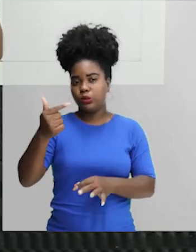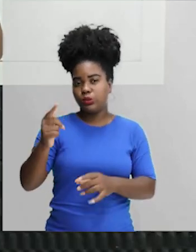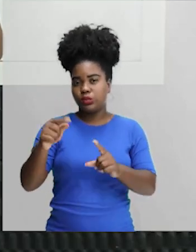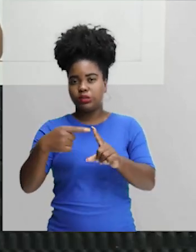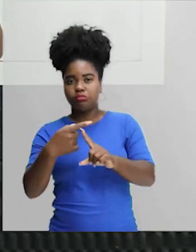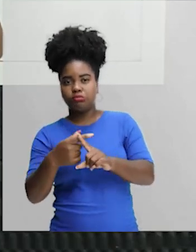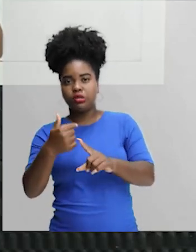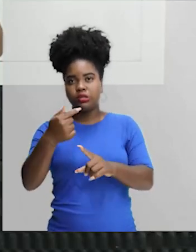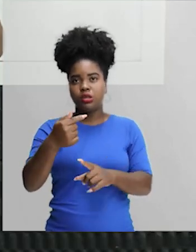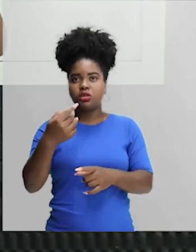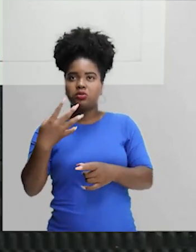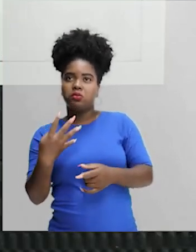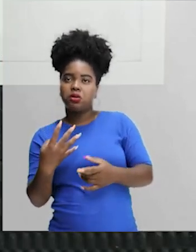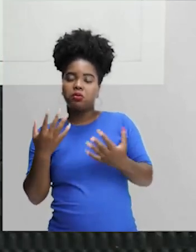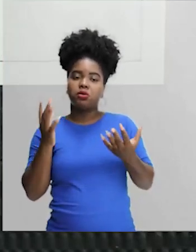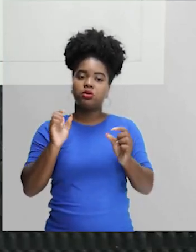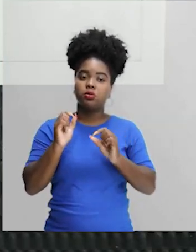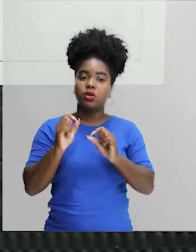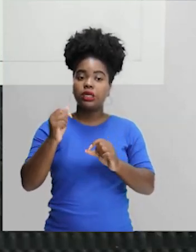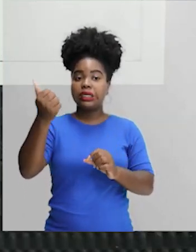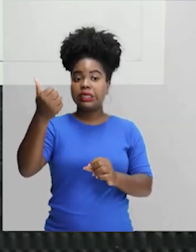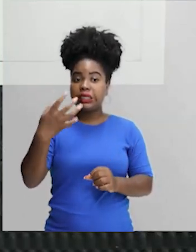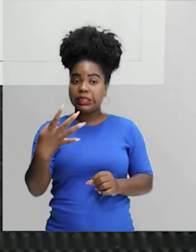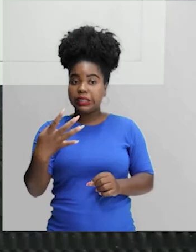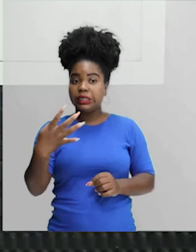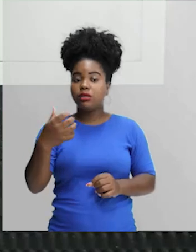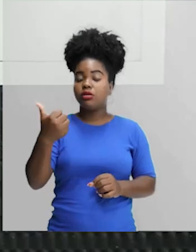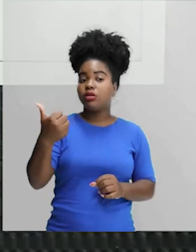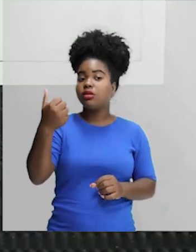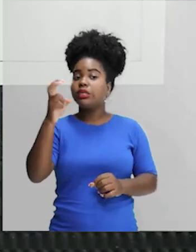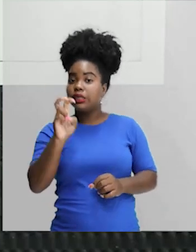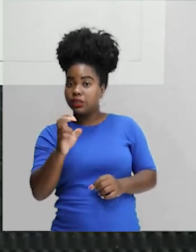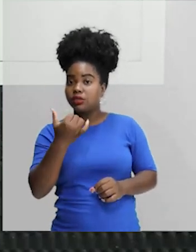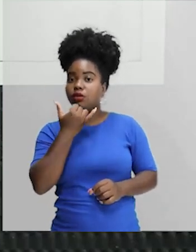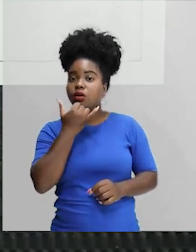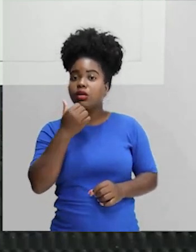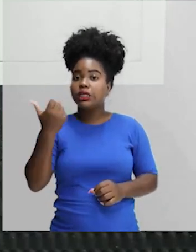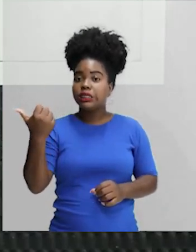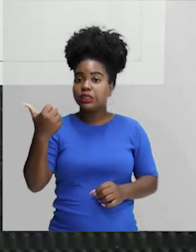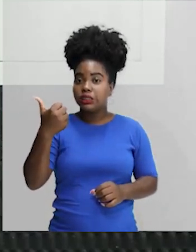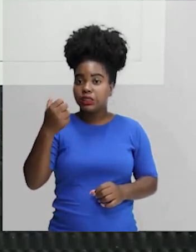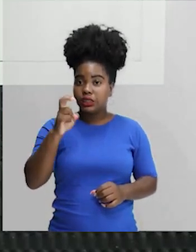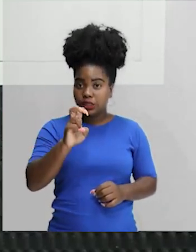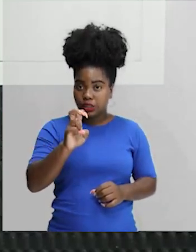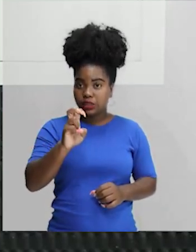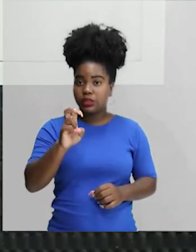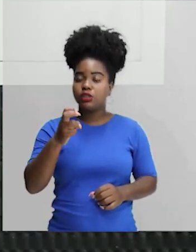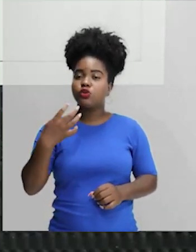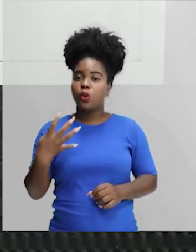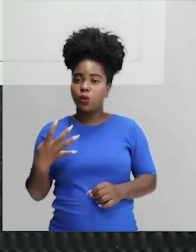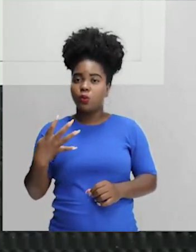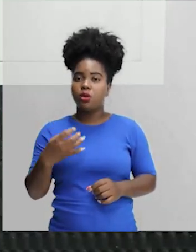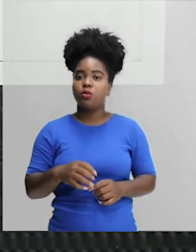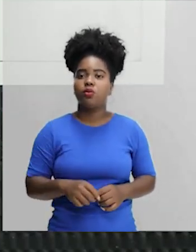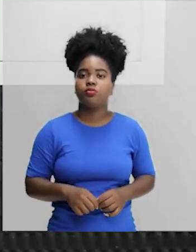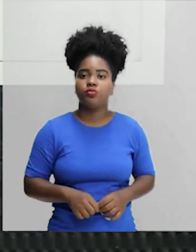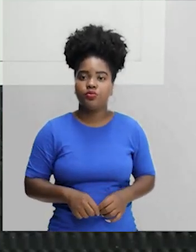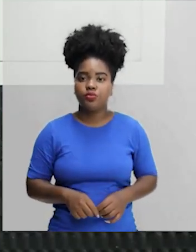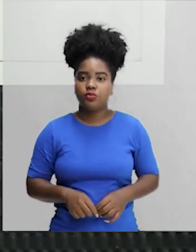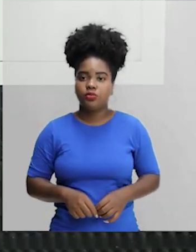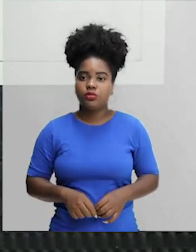dar 15 sobre 4. Tá? Então, aqui vai dar 15 sobre